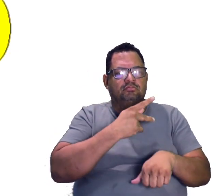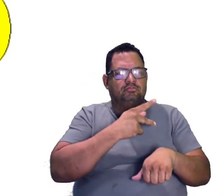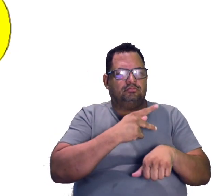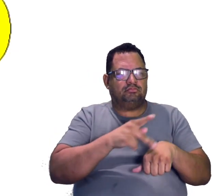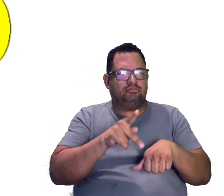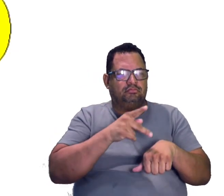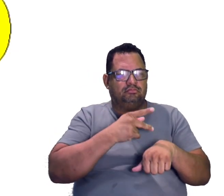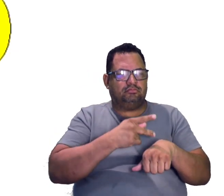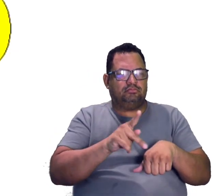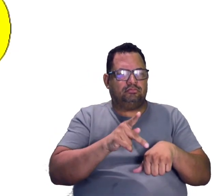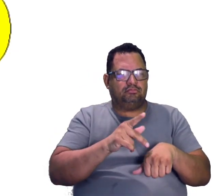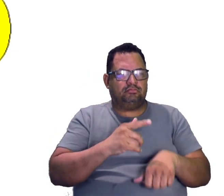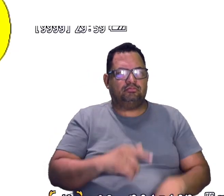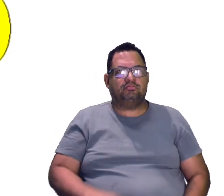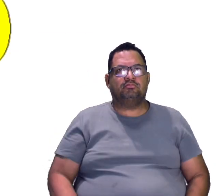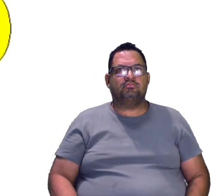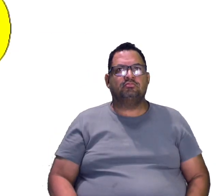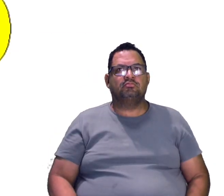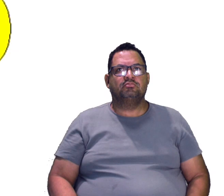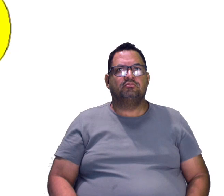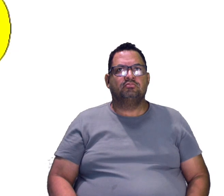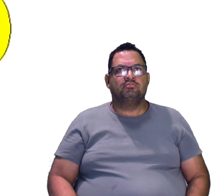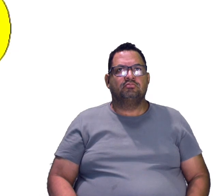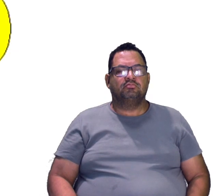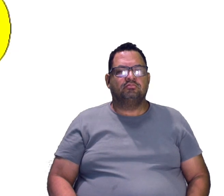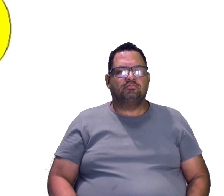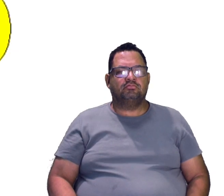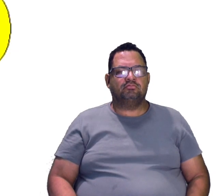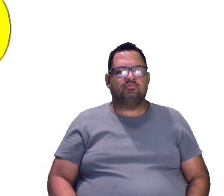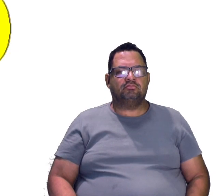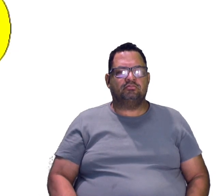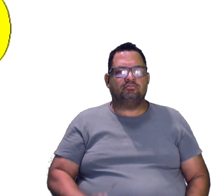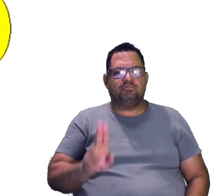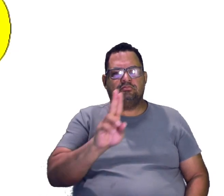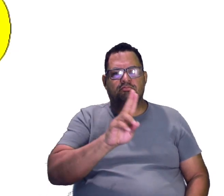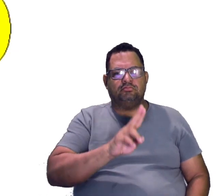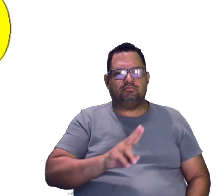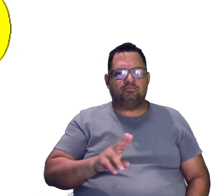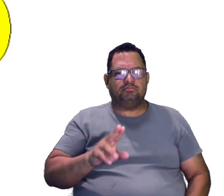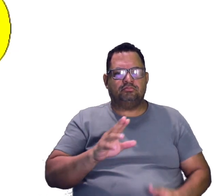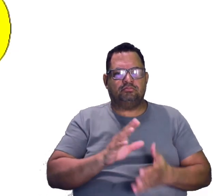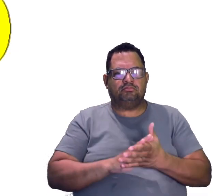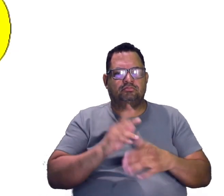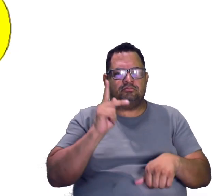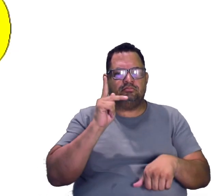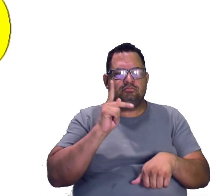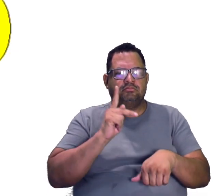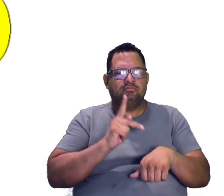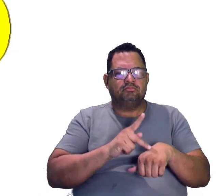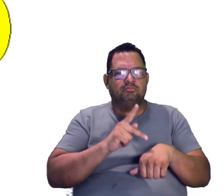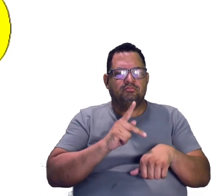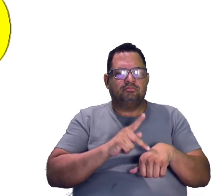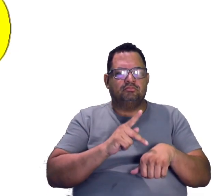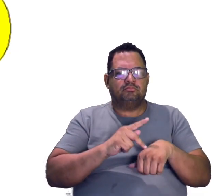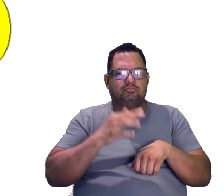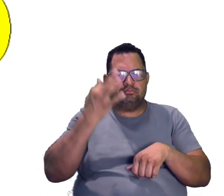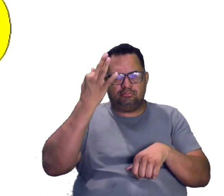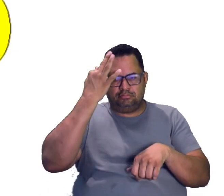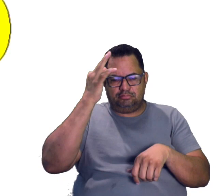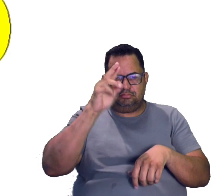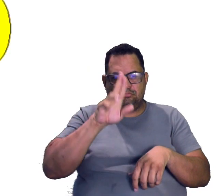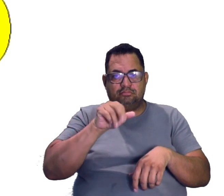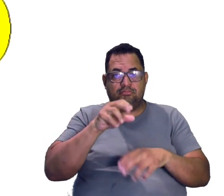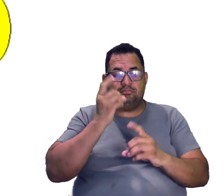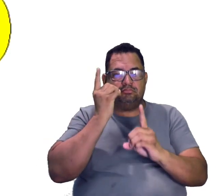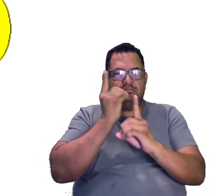a prata, como o professor Almeida estava falando. Através do uso da pedra filosofal, que nunca foi localizada, e